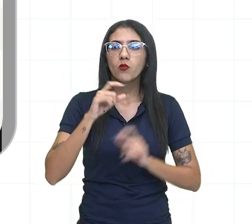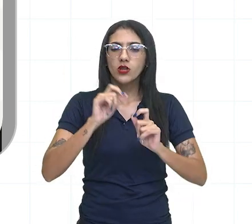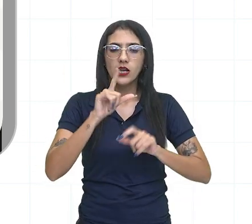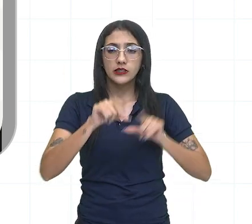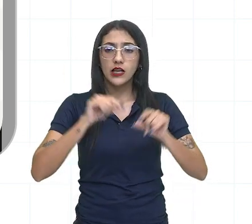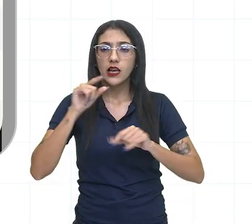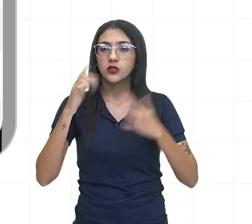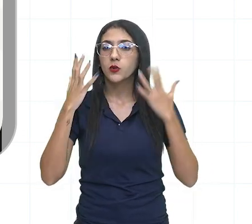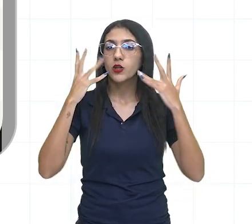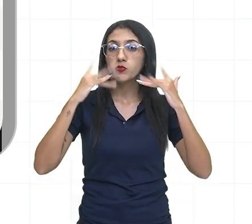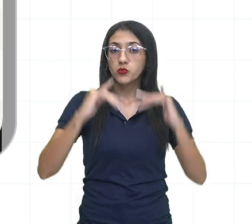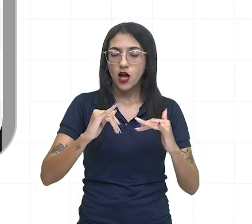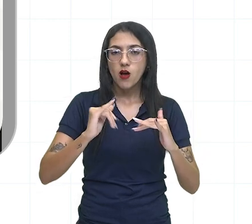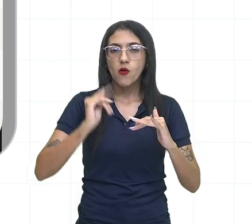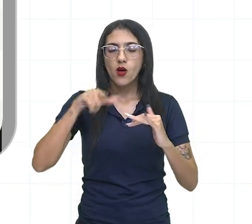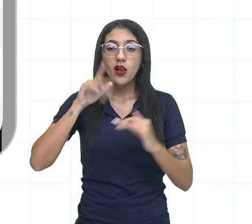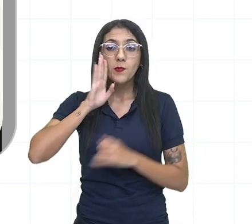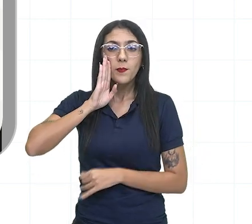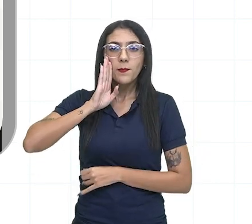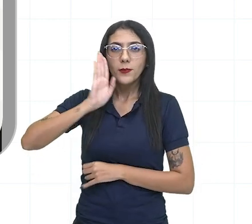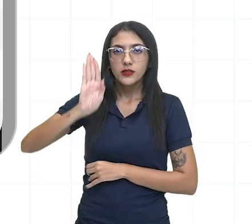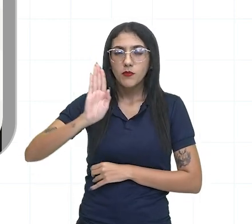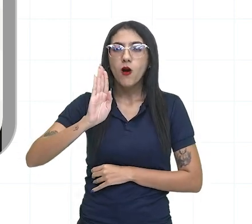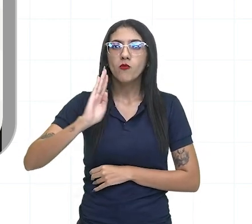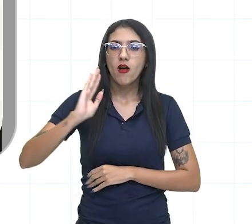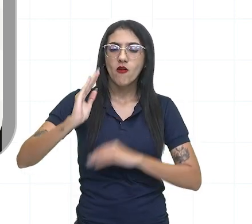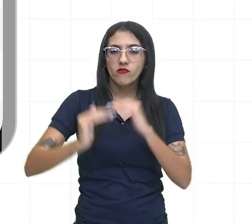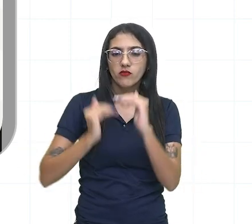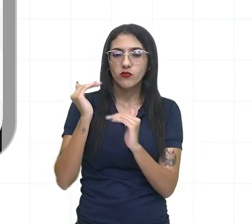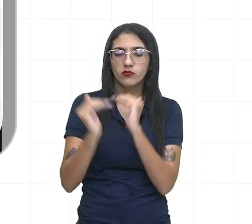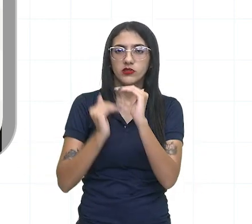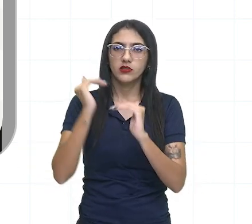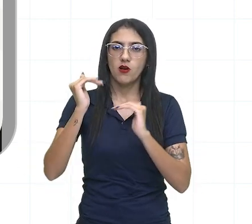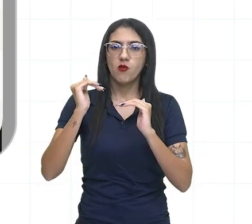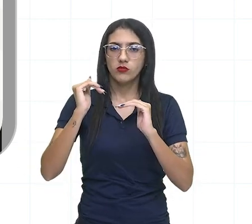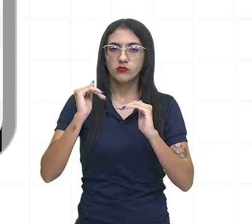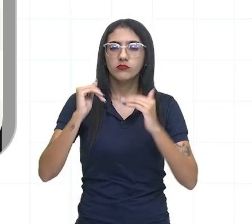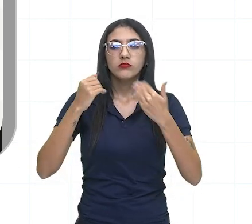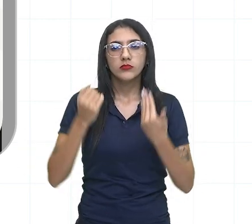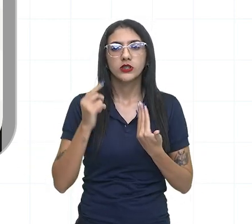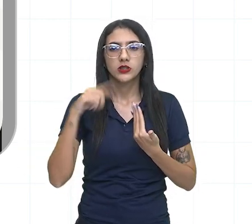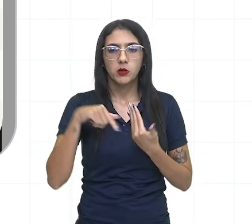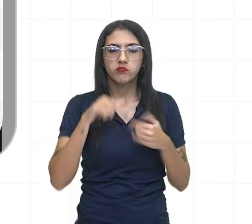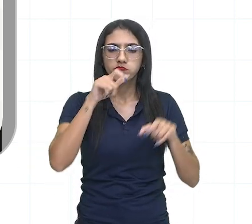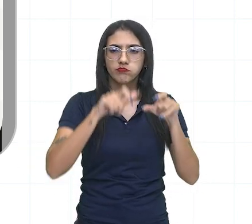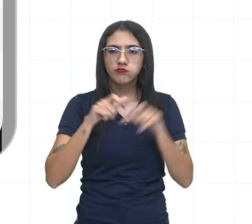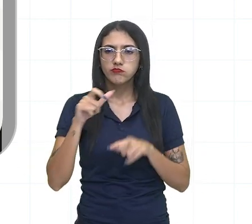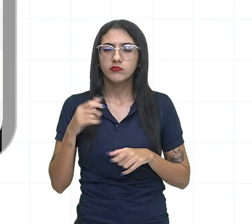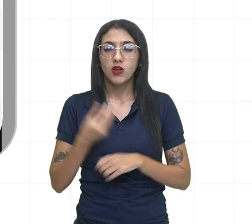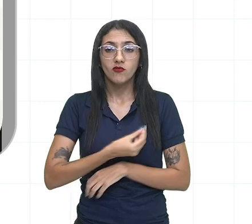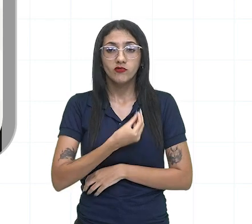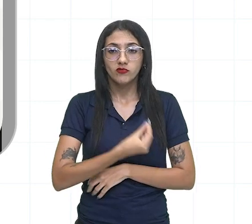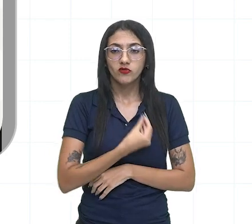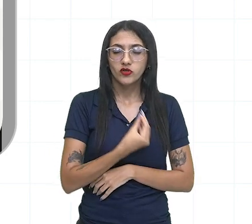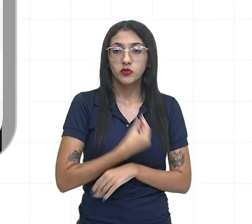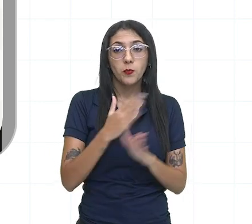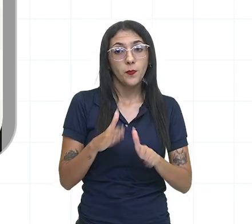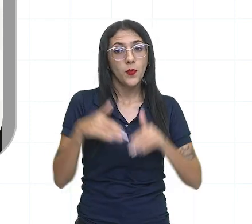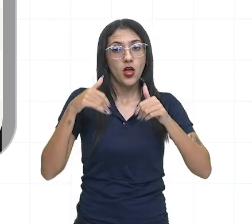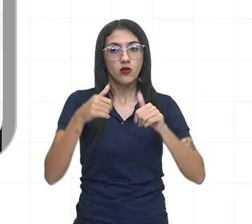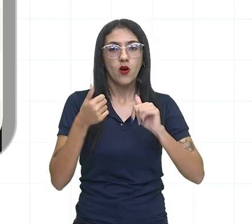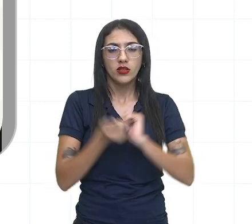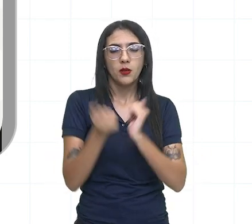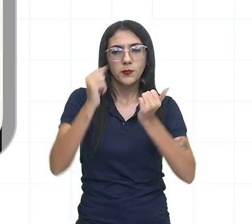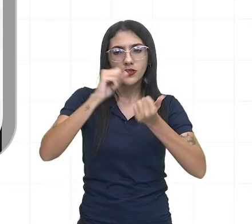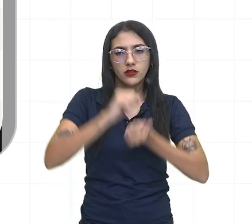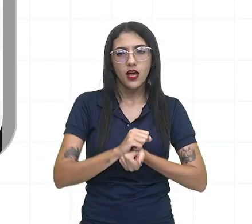natural como principal mecanismo da evolução, no qual os indivíduos mais adaptados ao ambiente